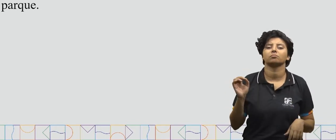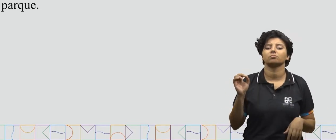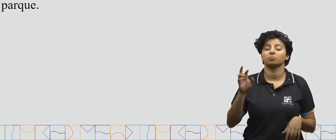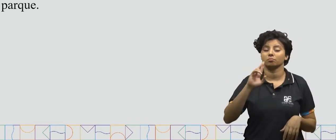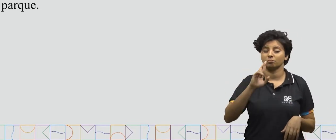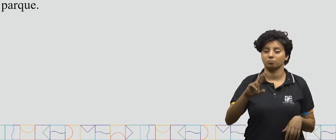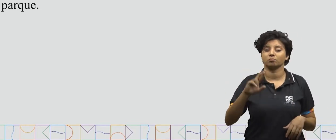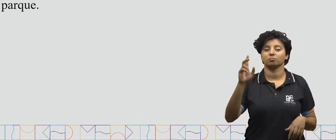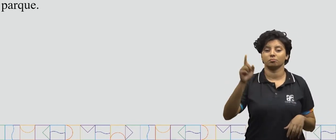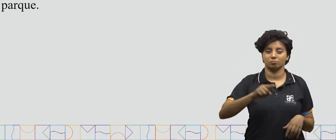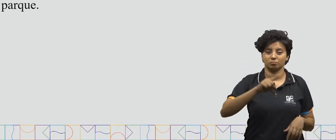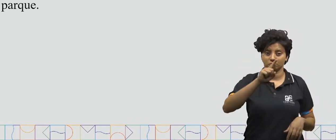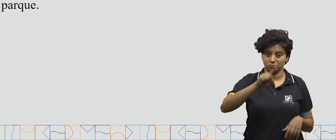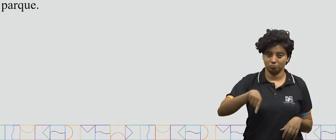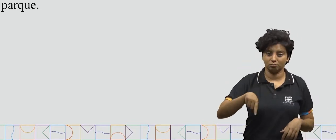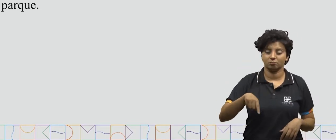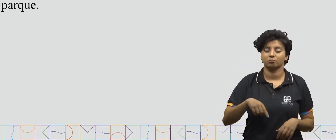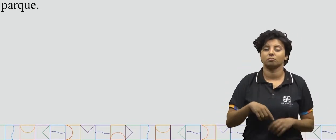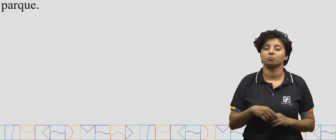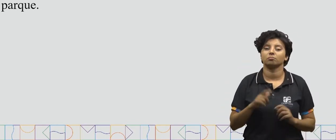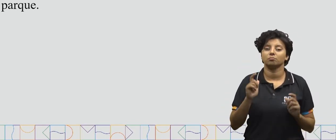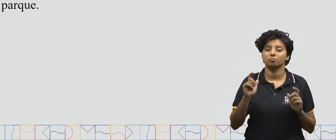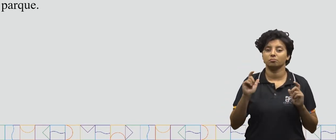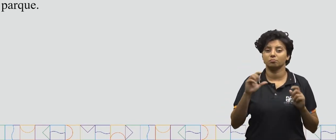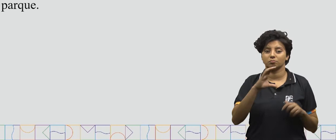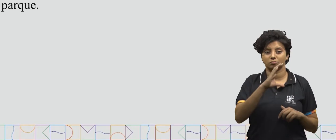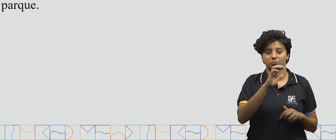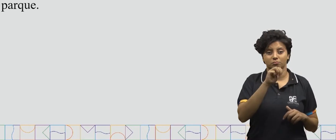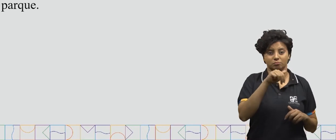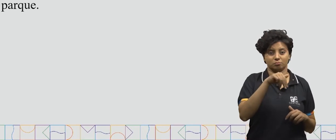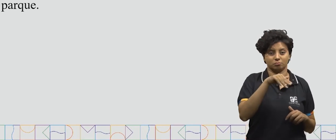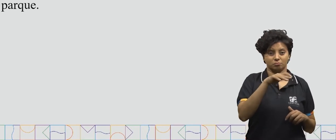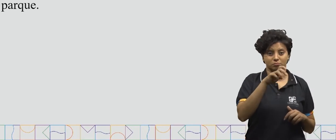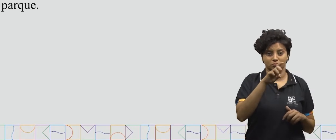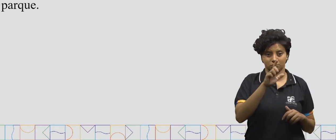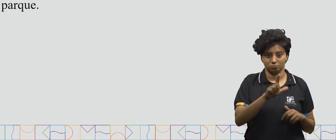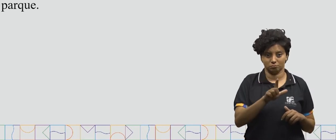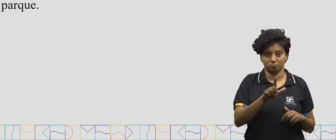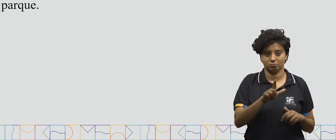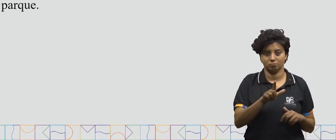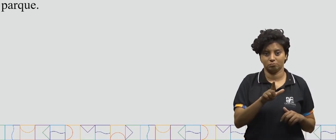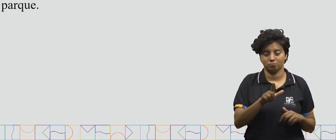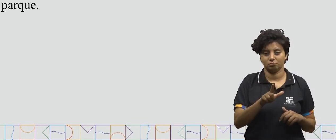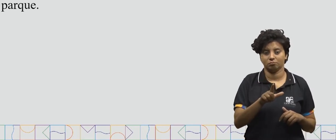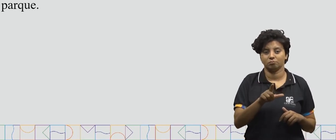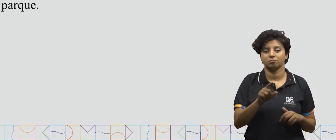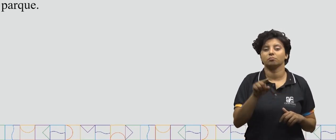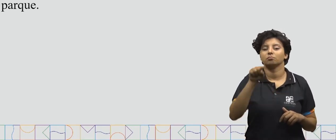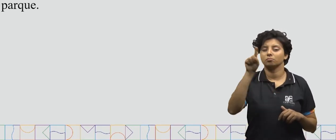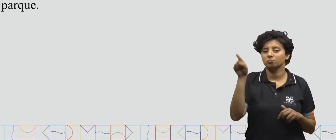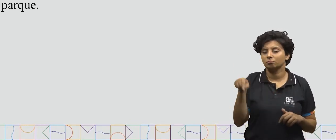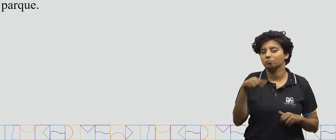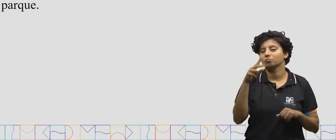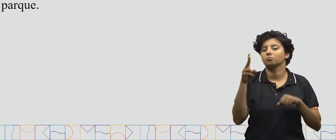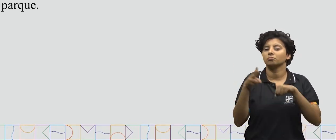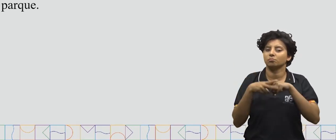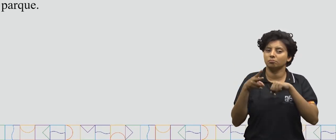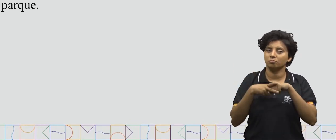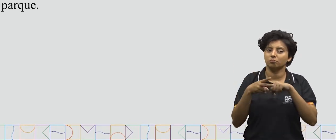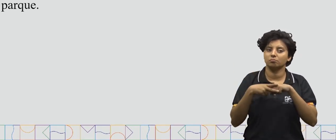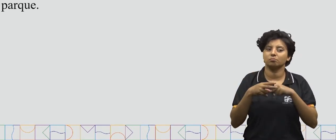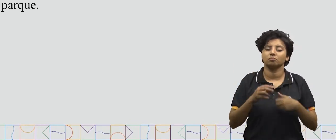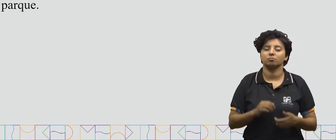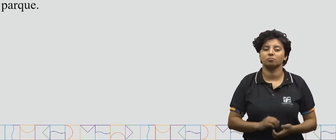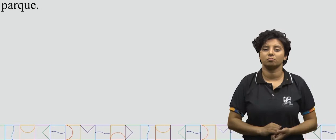nossa resposta, vamos marcar um X em Camille, pois ela é um substantivo, e vamos circular